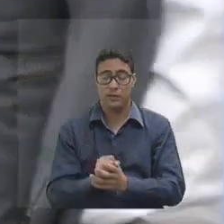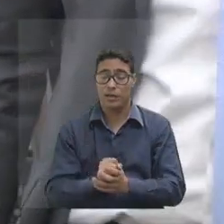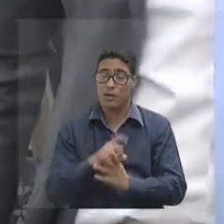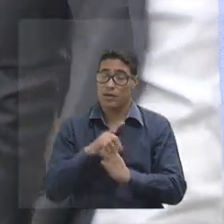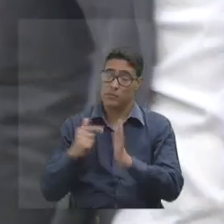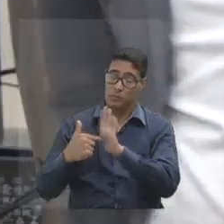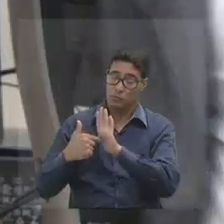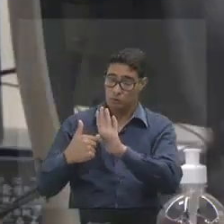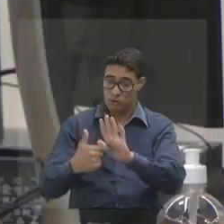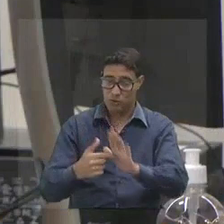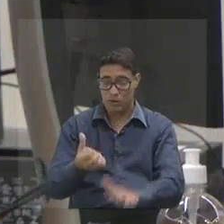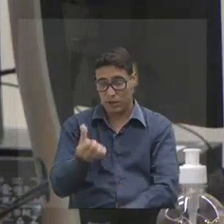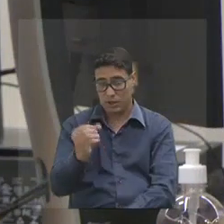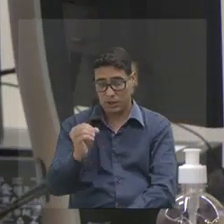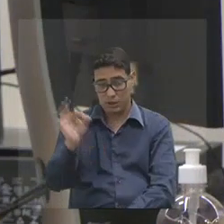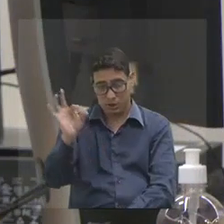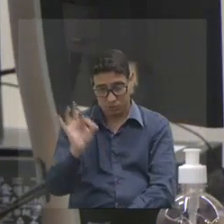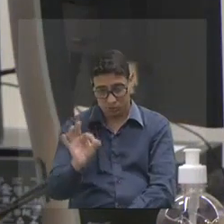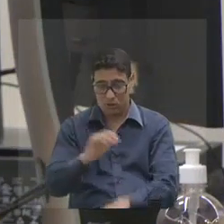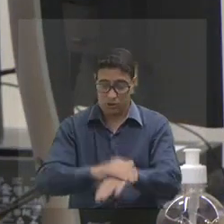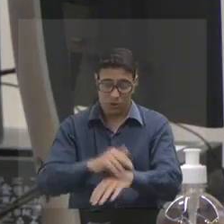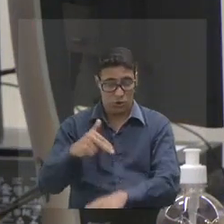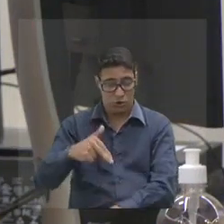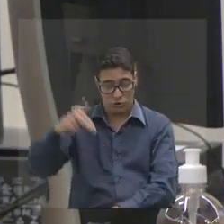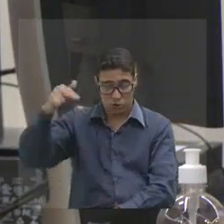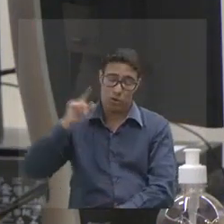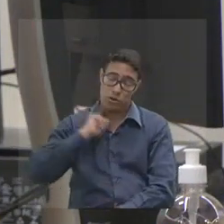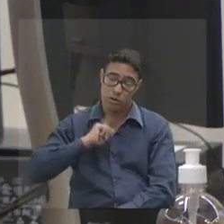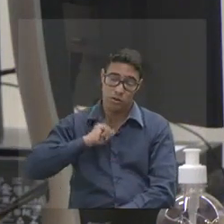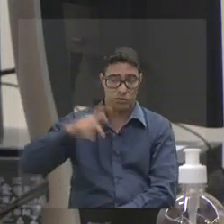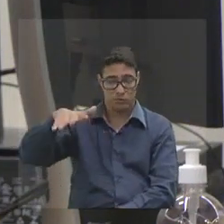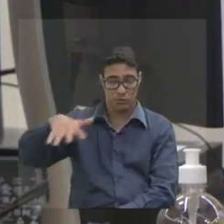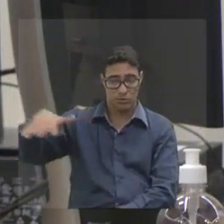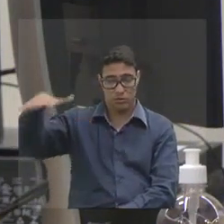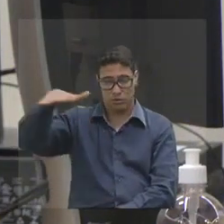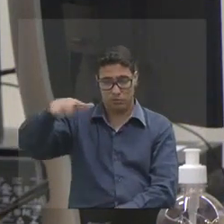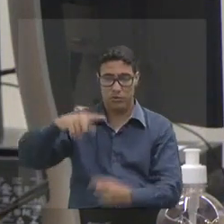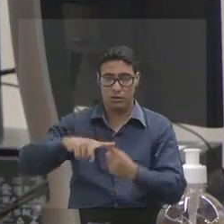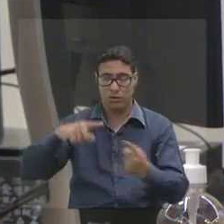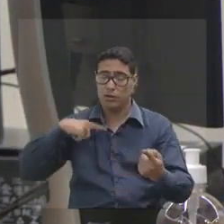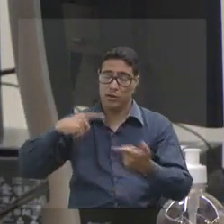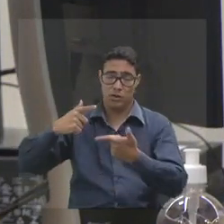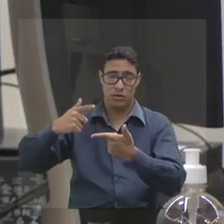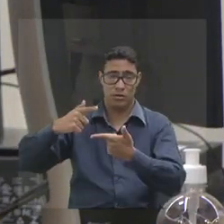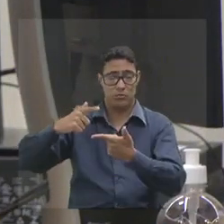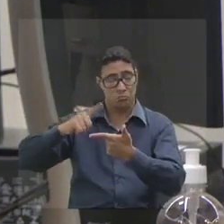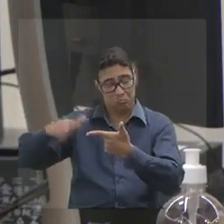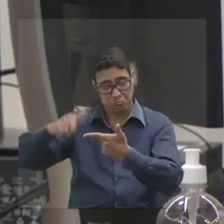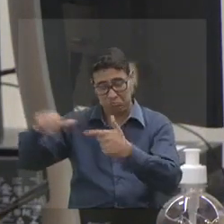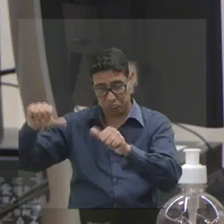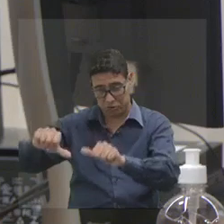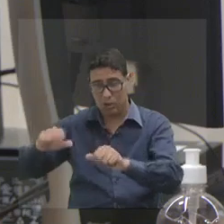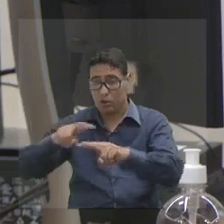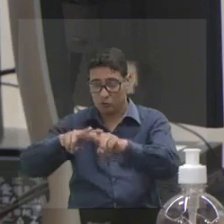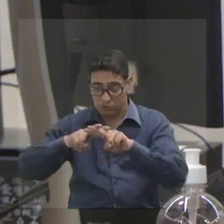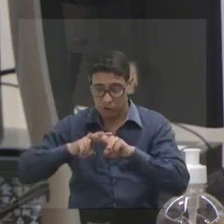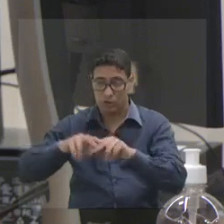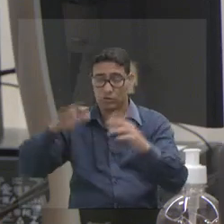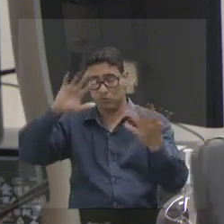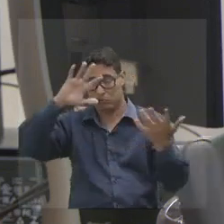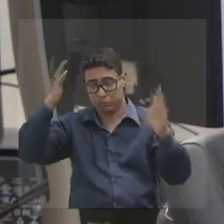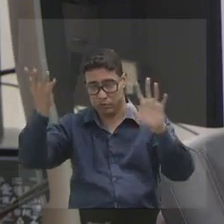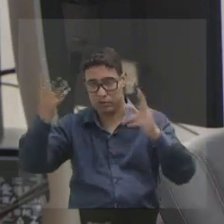que mais de 60% do norte de Minas está ameaçado de desertificação os fatores ambientais como